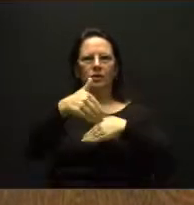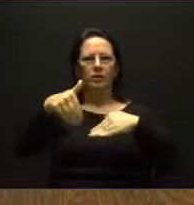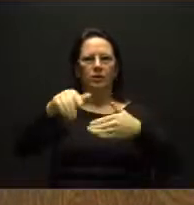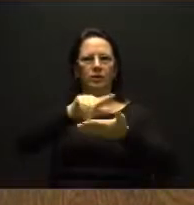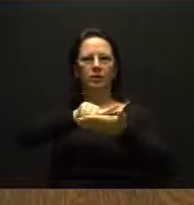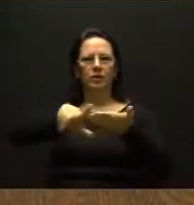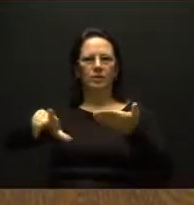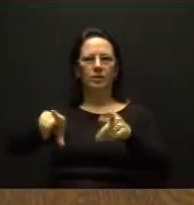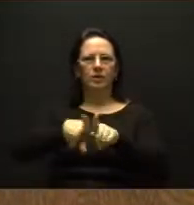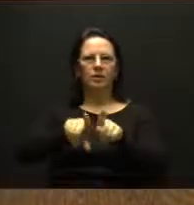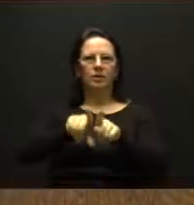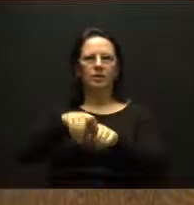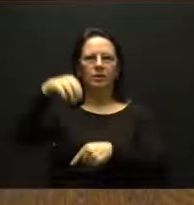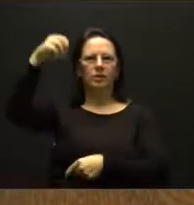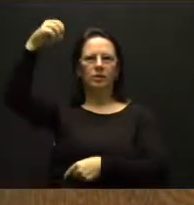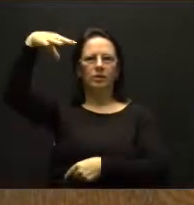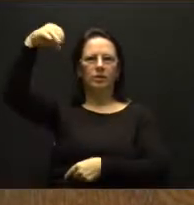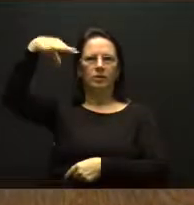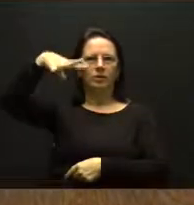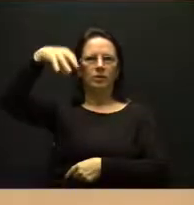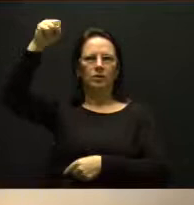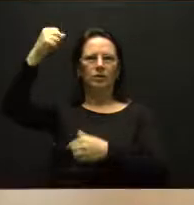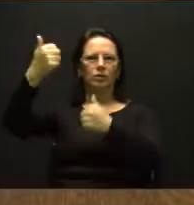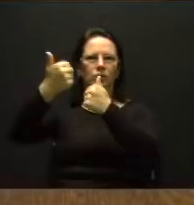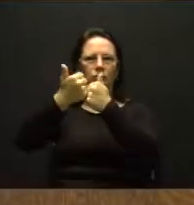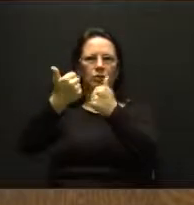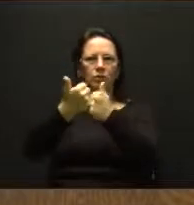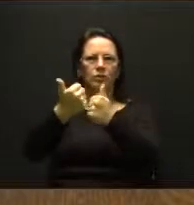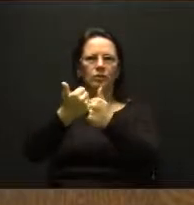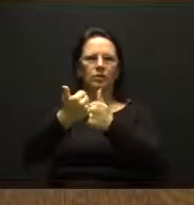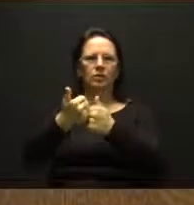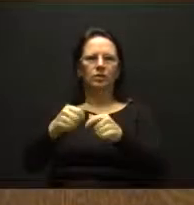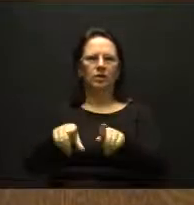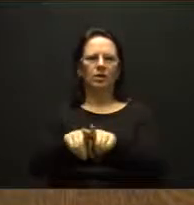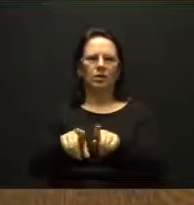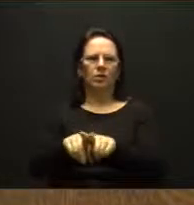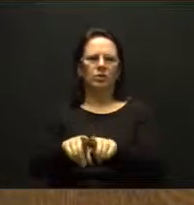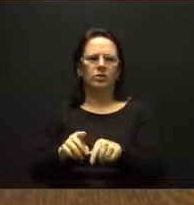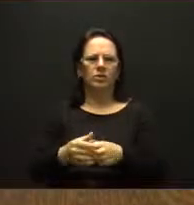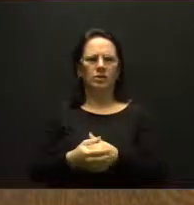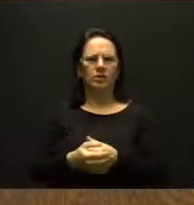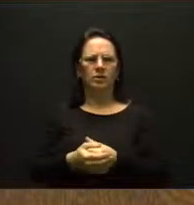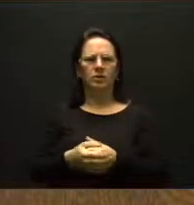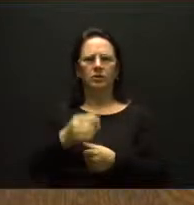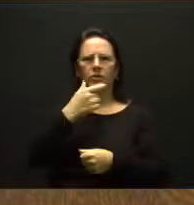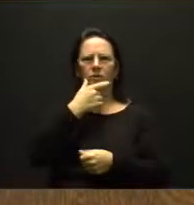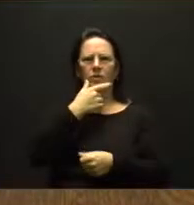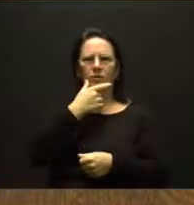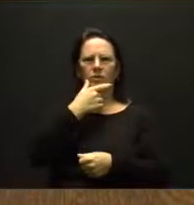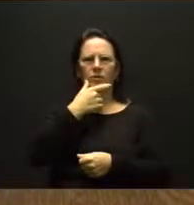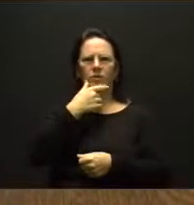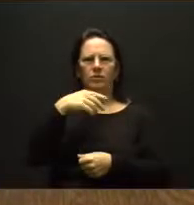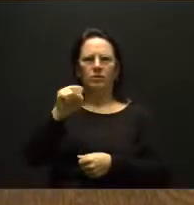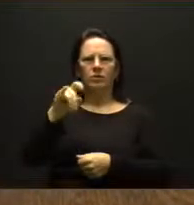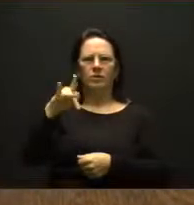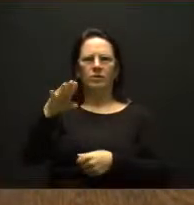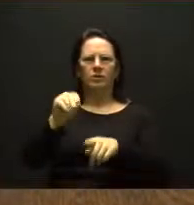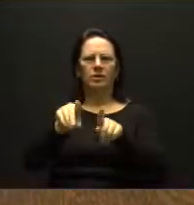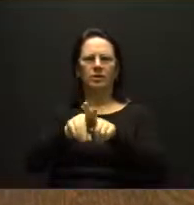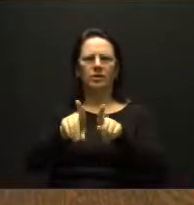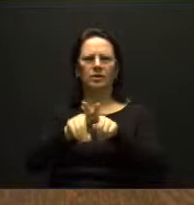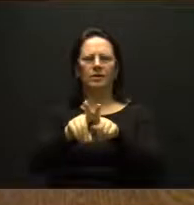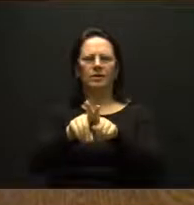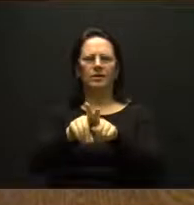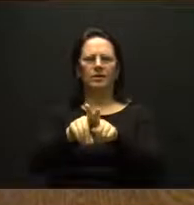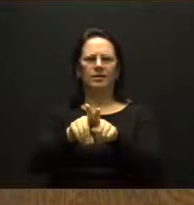instituição de lâmpadas queimadas num homem domingos ficará mesmo caminho o vereador sérgio augusto santana mas